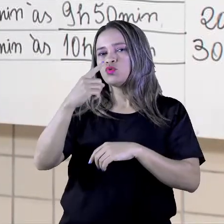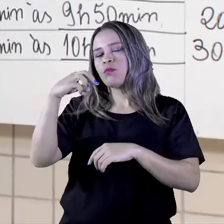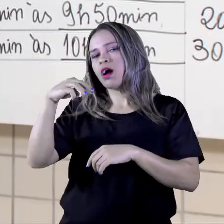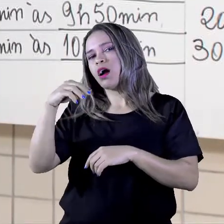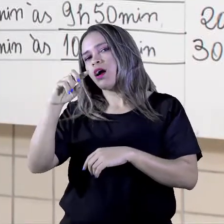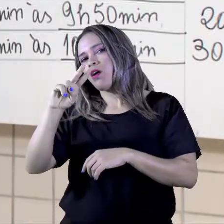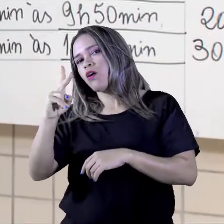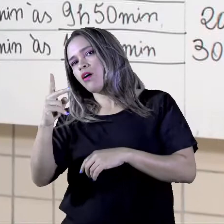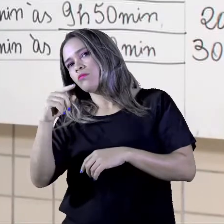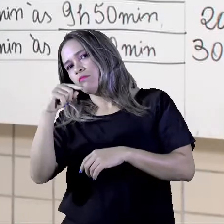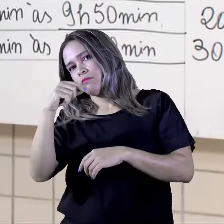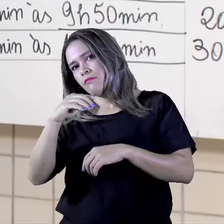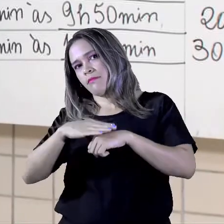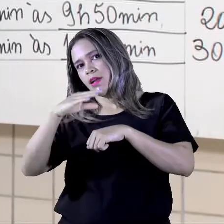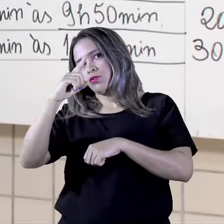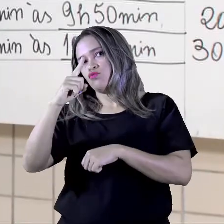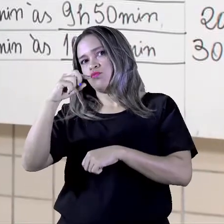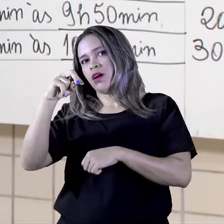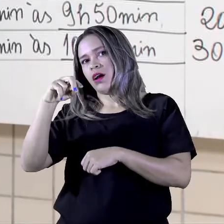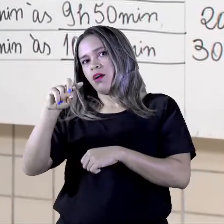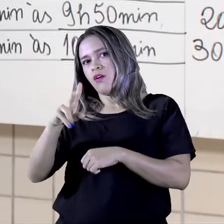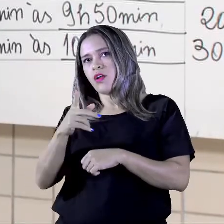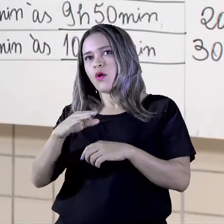uma hora. 70 minutos é